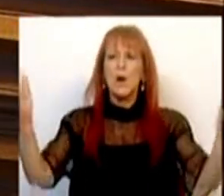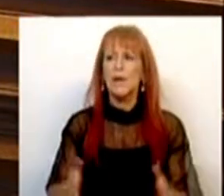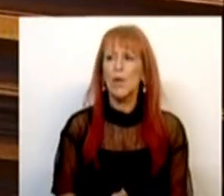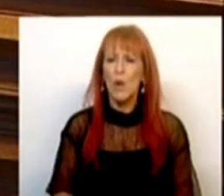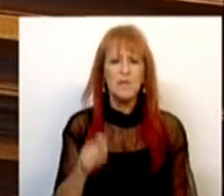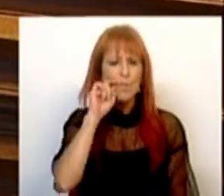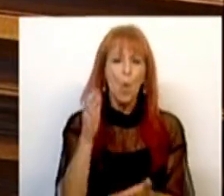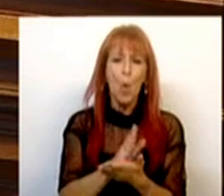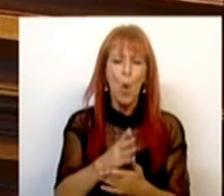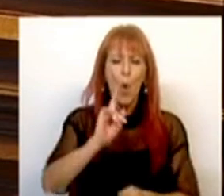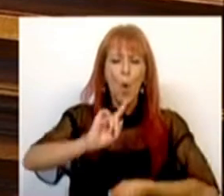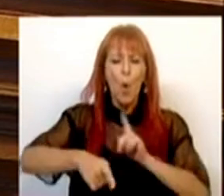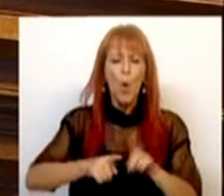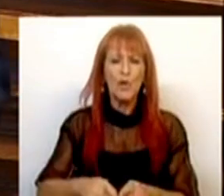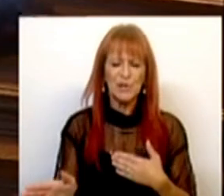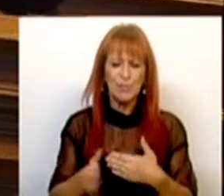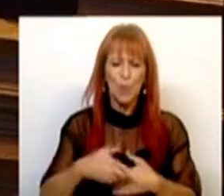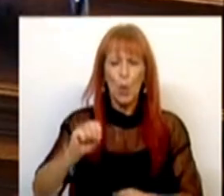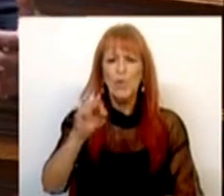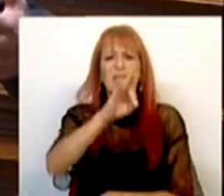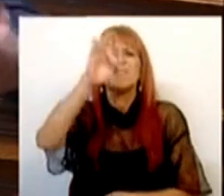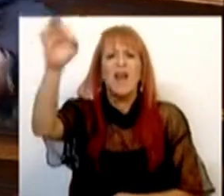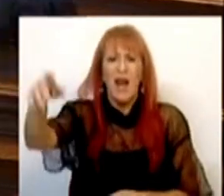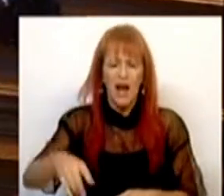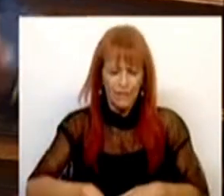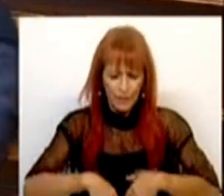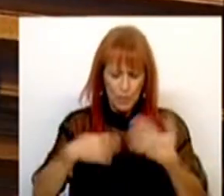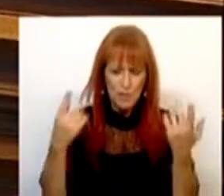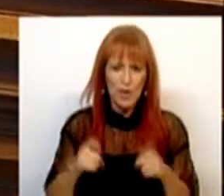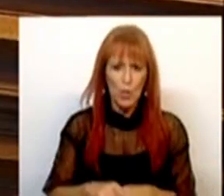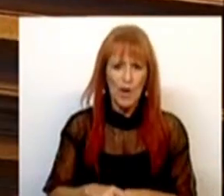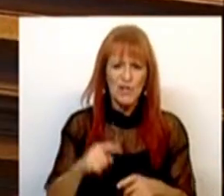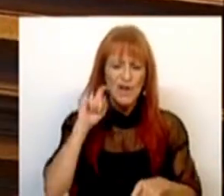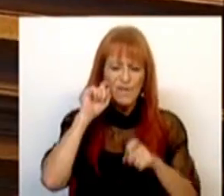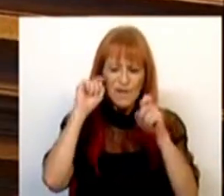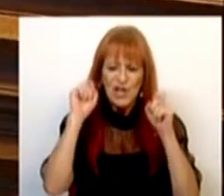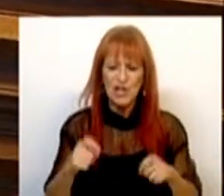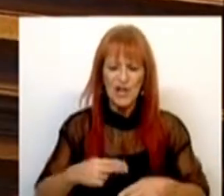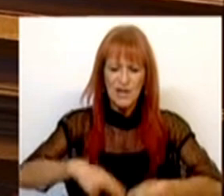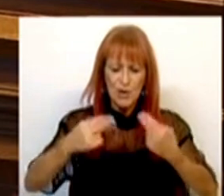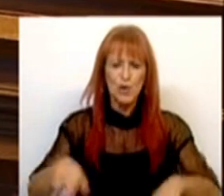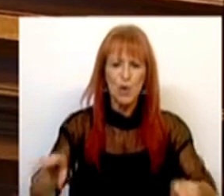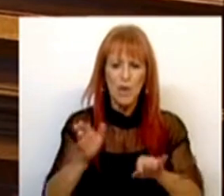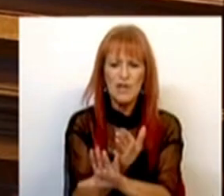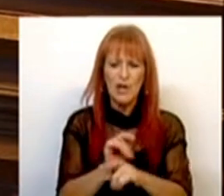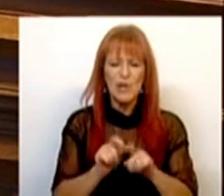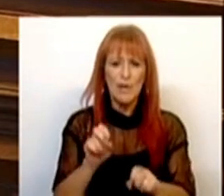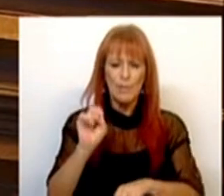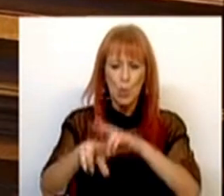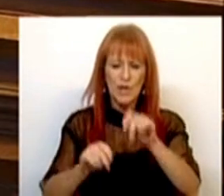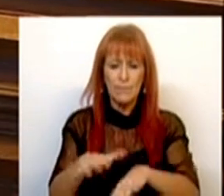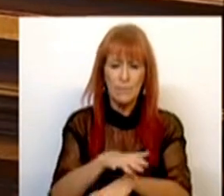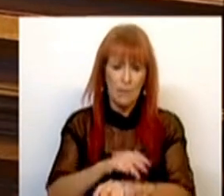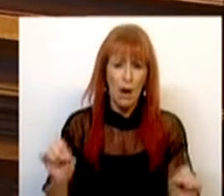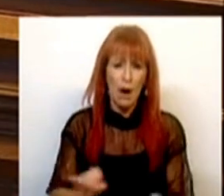e uma grande insegurança sobre aquilo que é a extinção do CEF, a Vigia das Fronteiras e a nova Agência de Modernização Administrativa. É